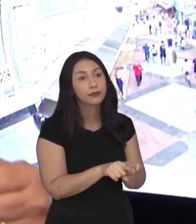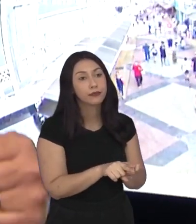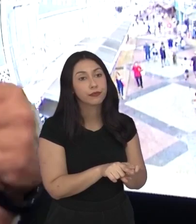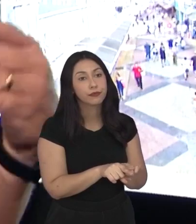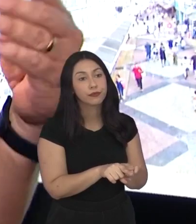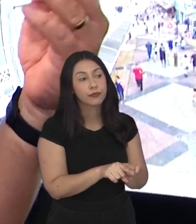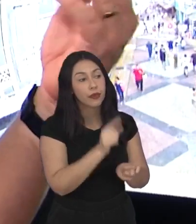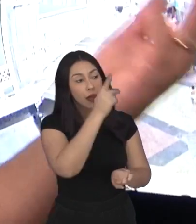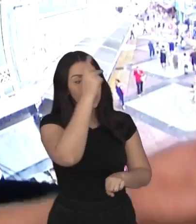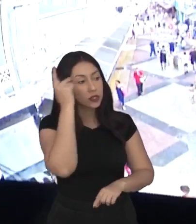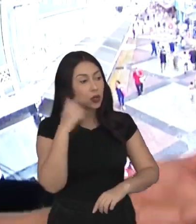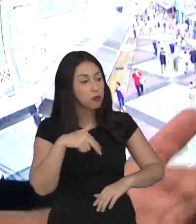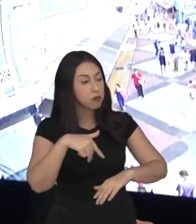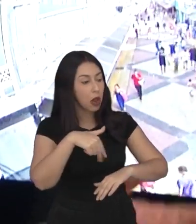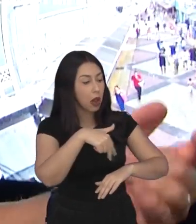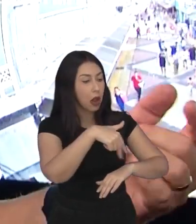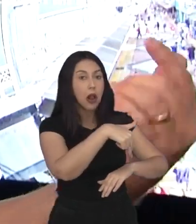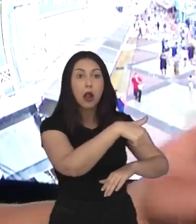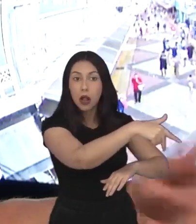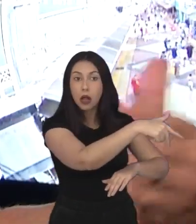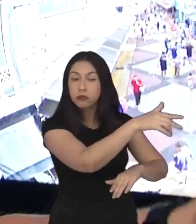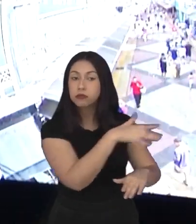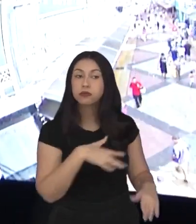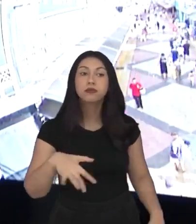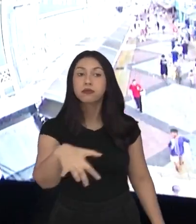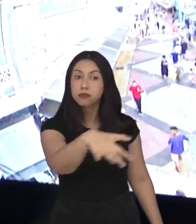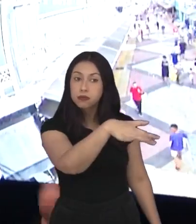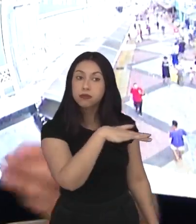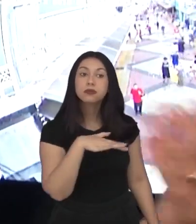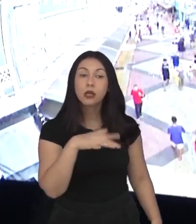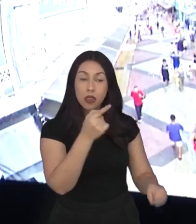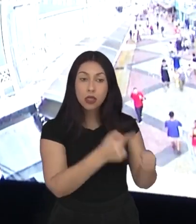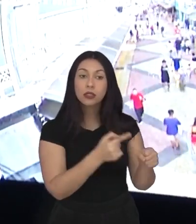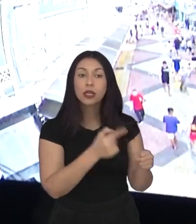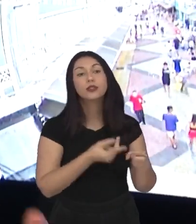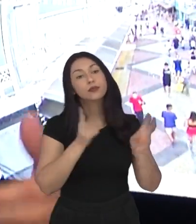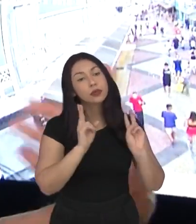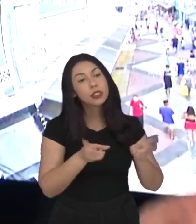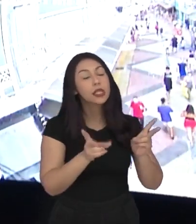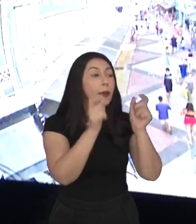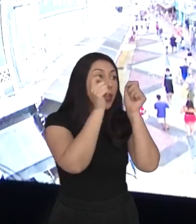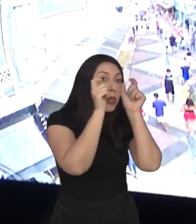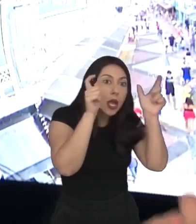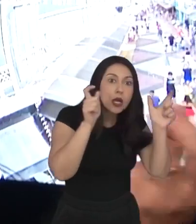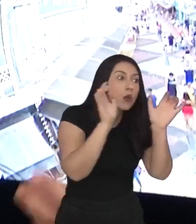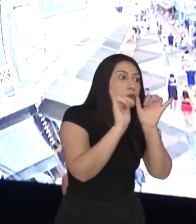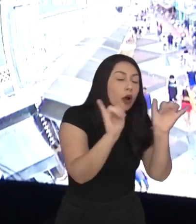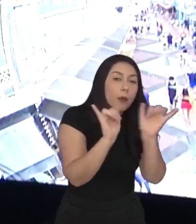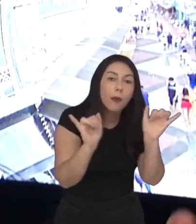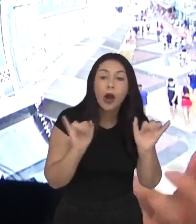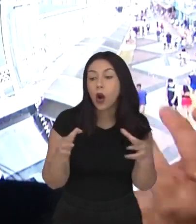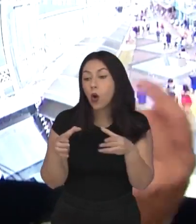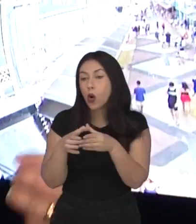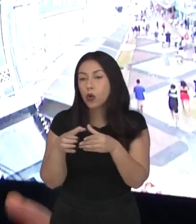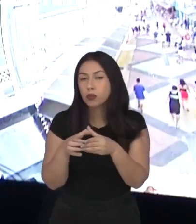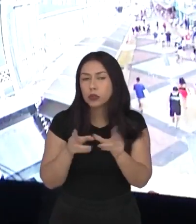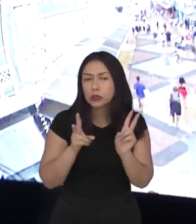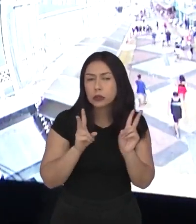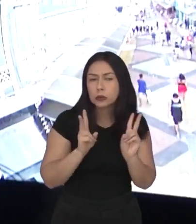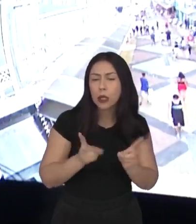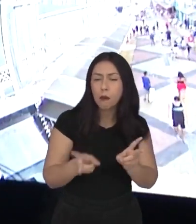do programa, aquela voltada para dívidas de até R$ 5 mil com bancos e empresas de luz e telefonia.